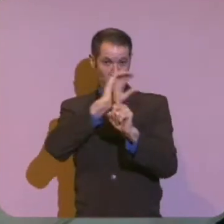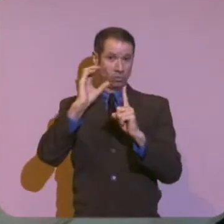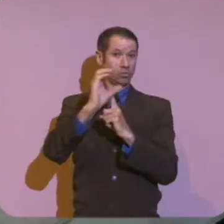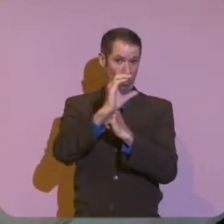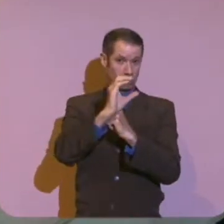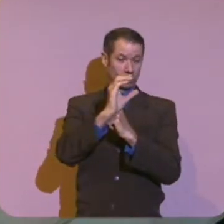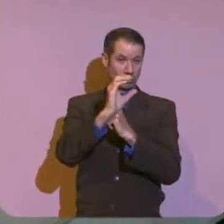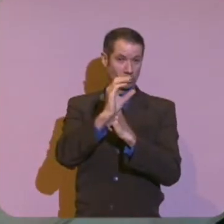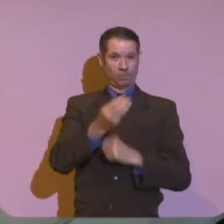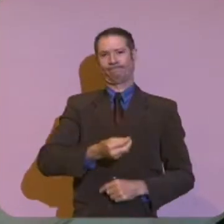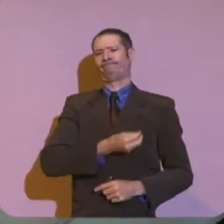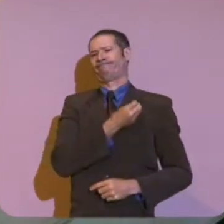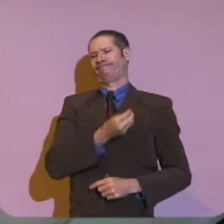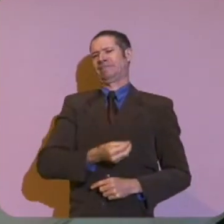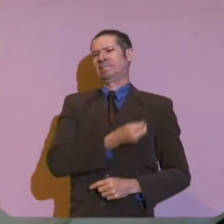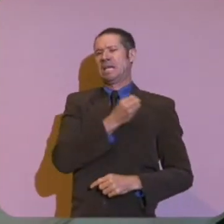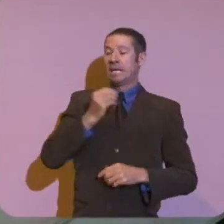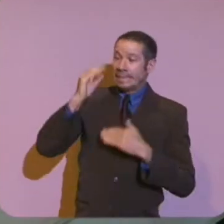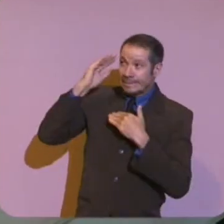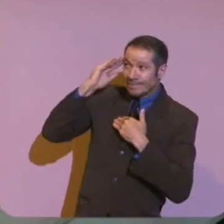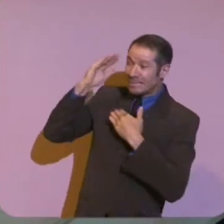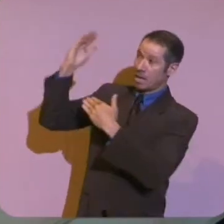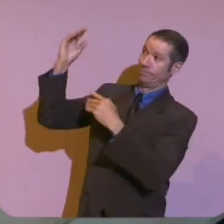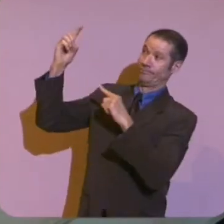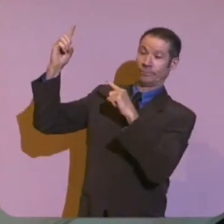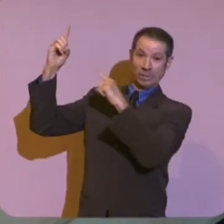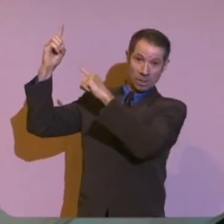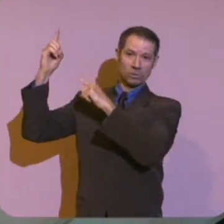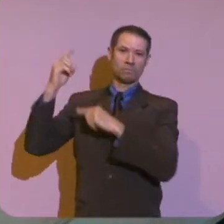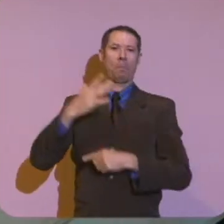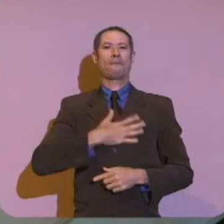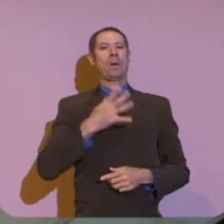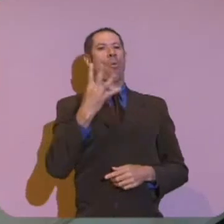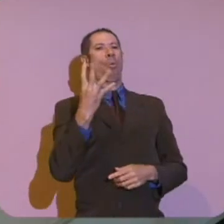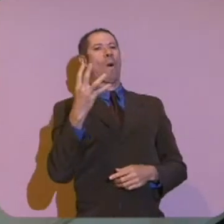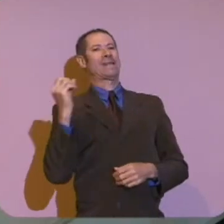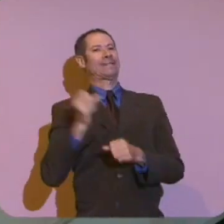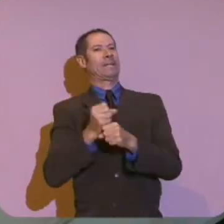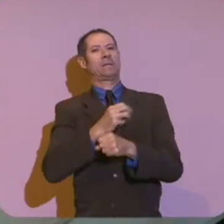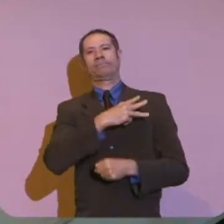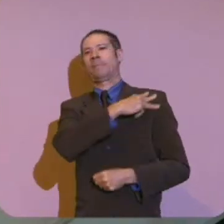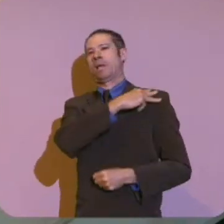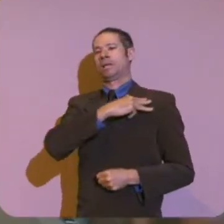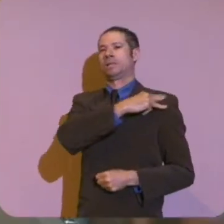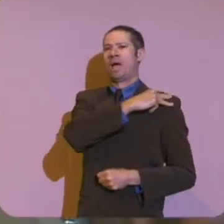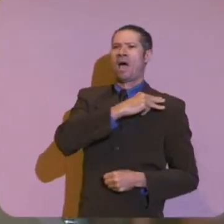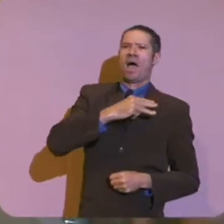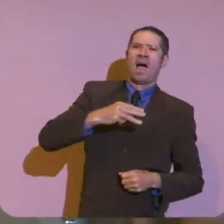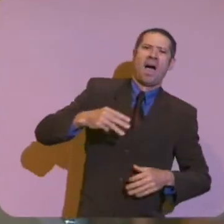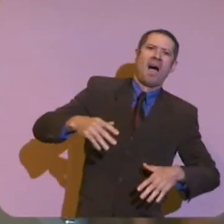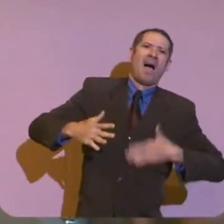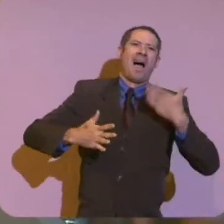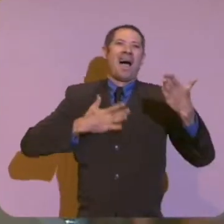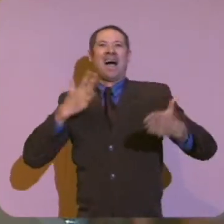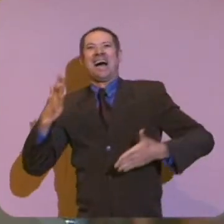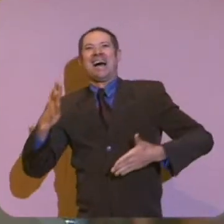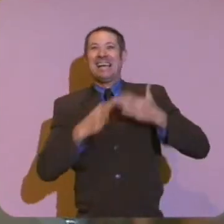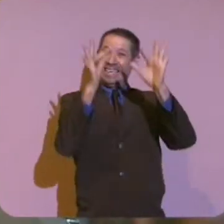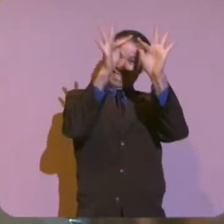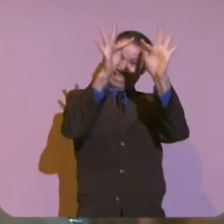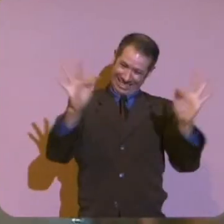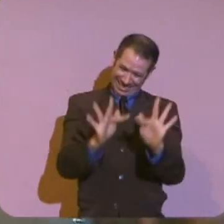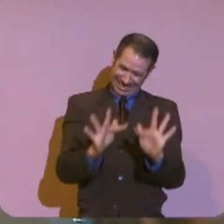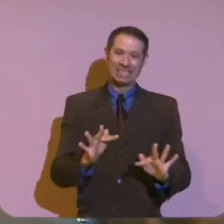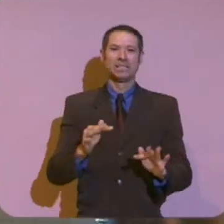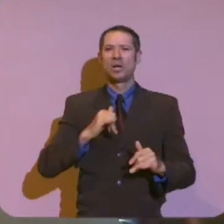domingo eu vou estar celebrando, dando graças a Deus pelos meus 40 anos de ministério. Estou feliz, né? Eu disse hoje